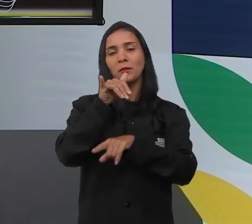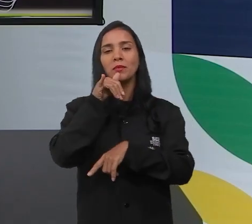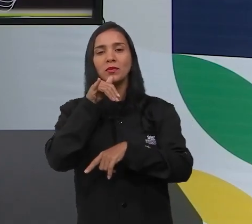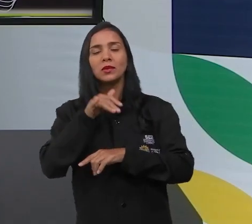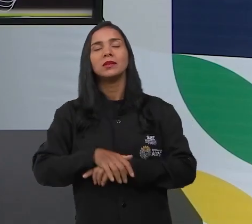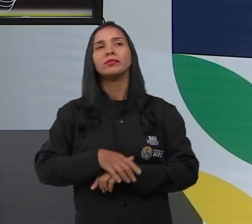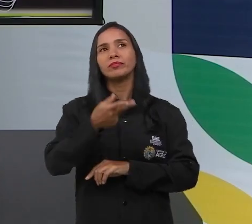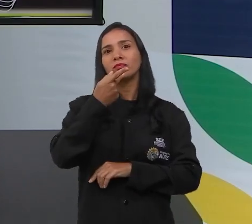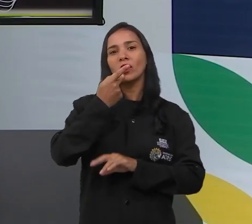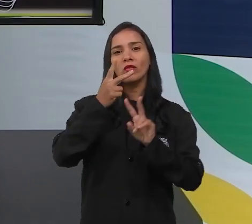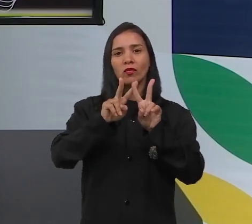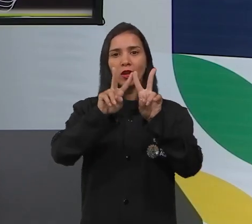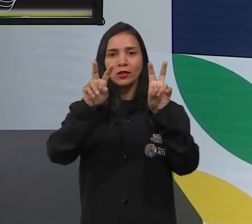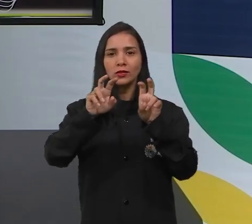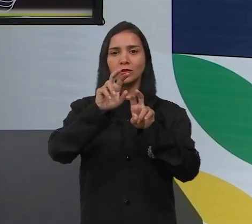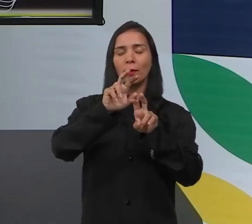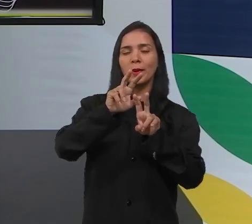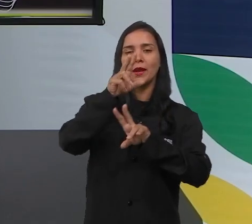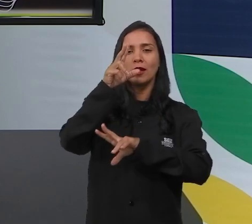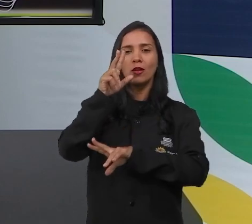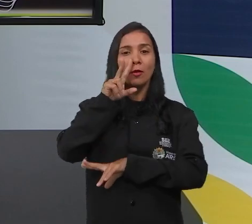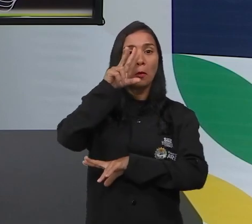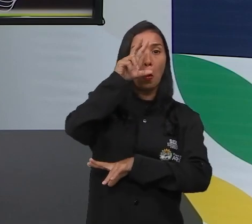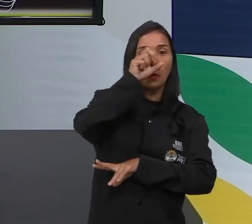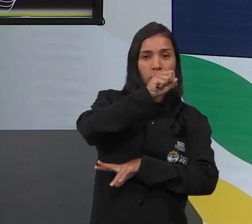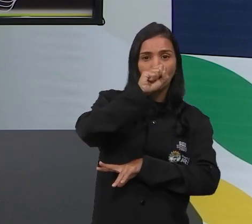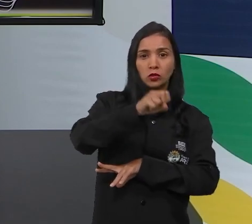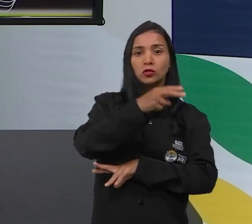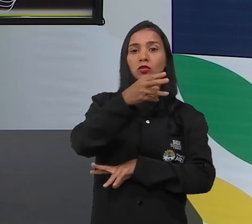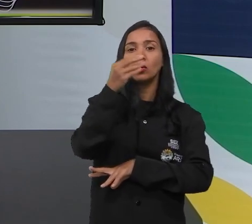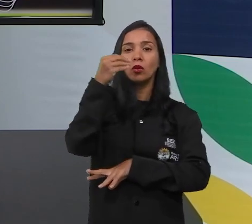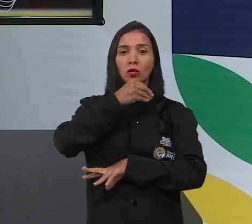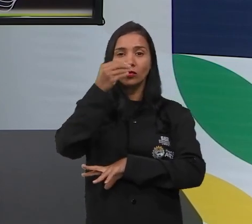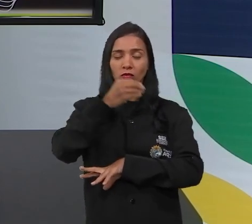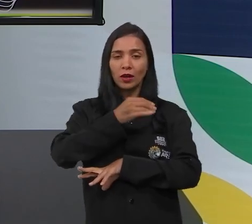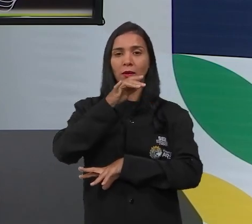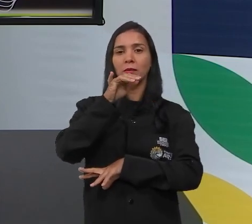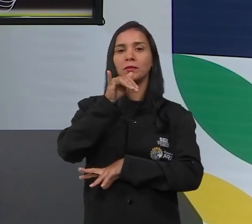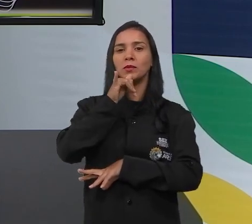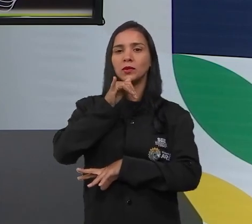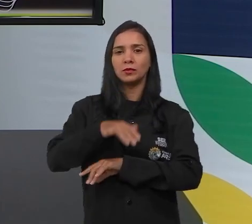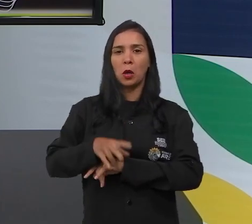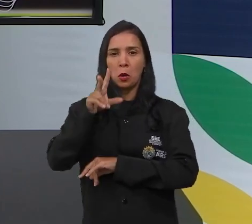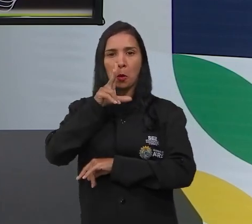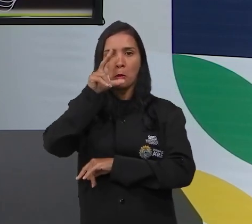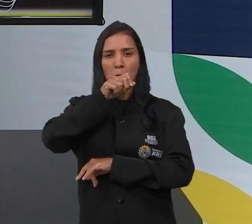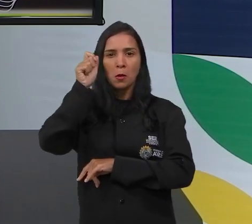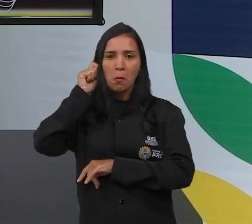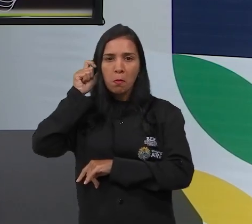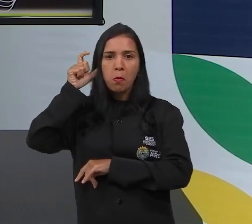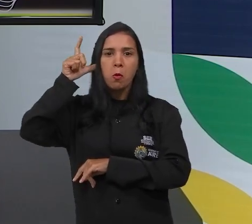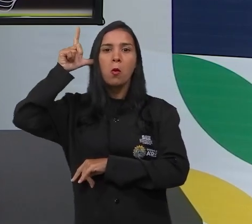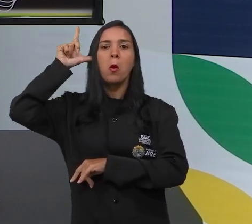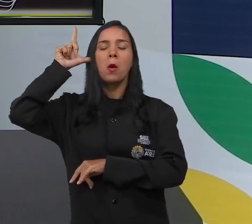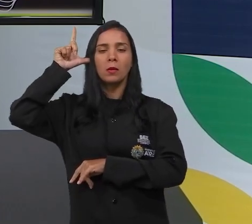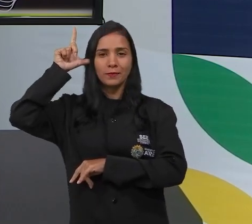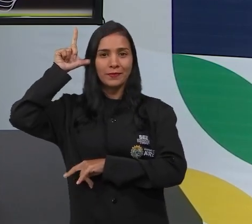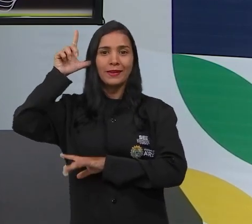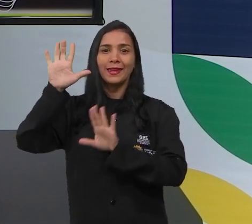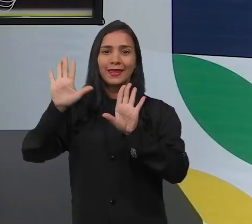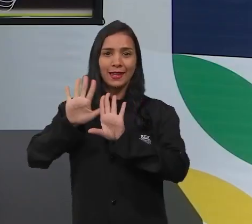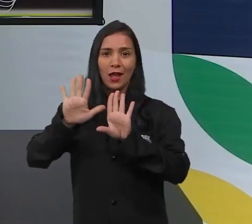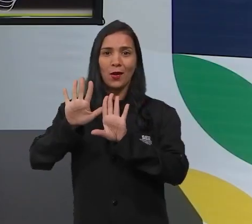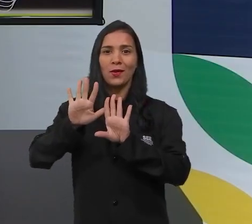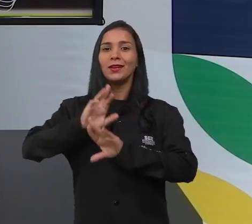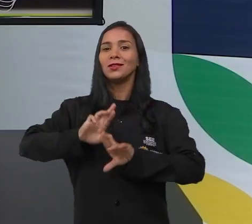compara muito com o volume. Intensidade forte é aquele volume alto, mas quando a gente fala de som, quando a gente fala alto, a gente já está falando de